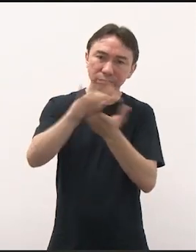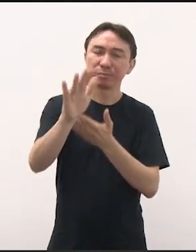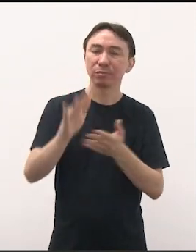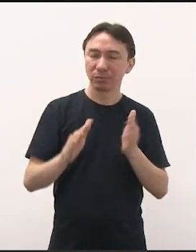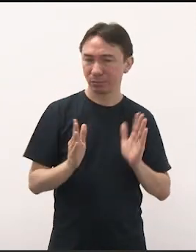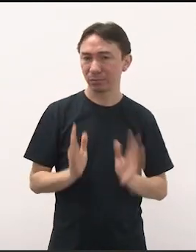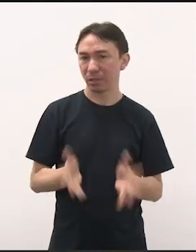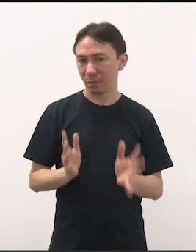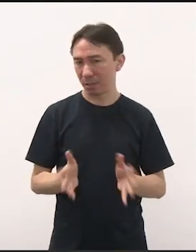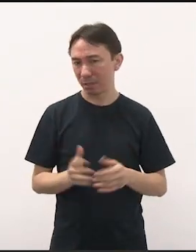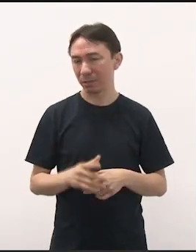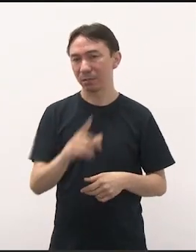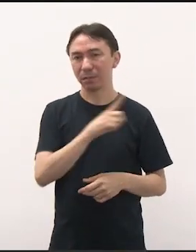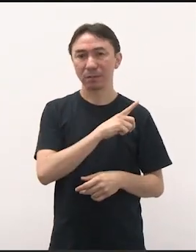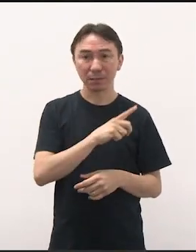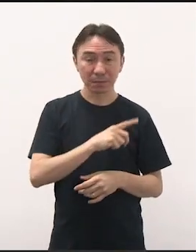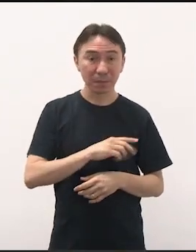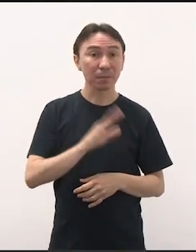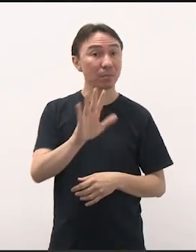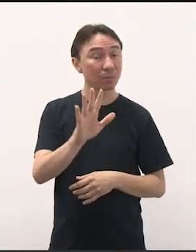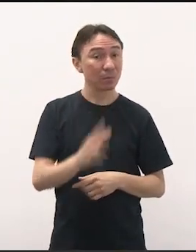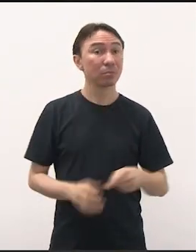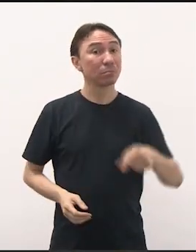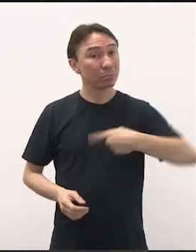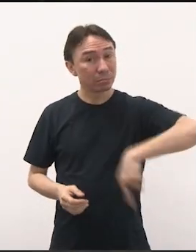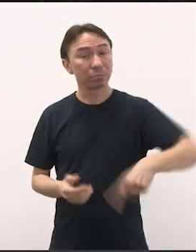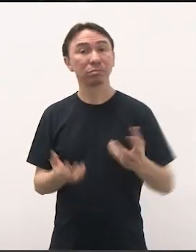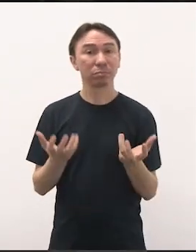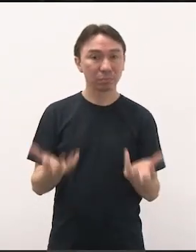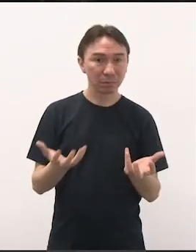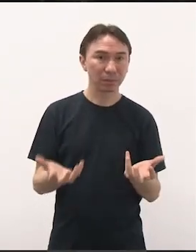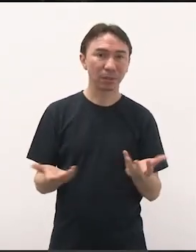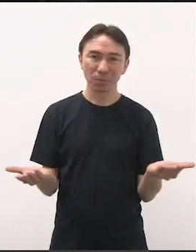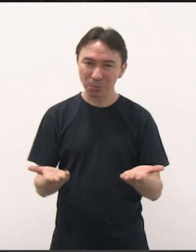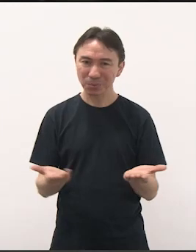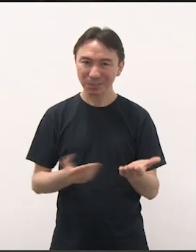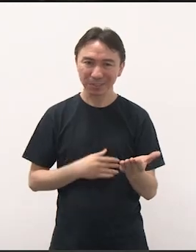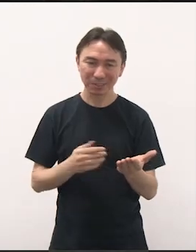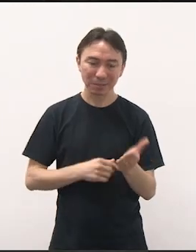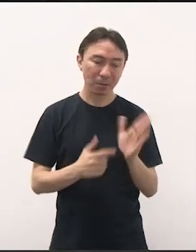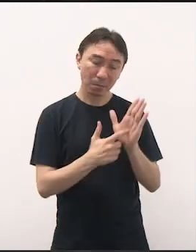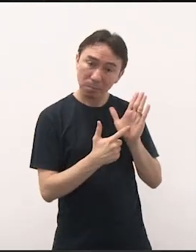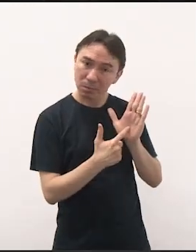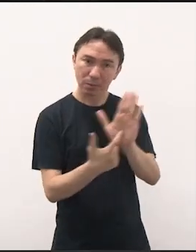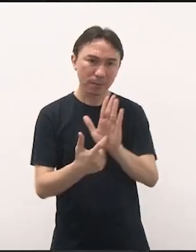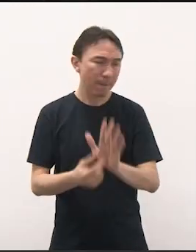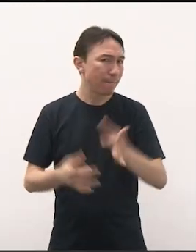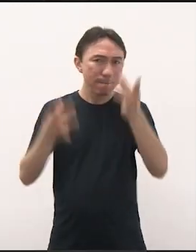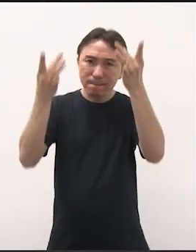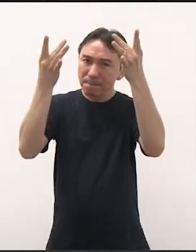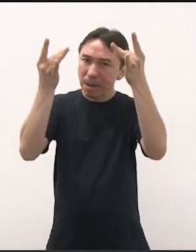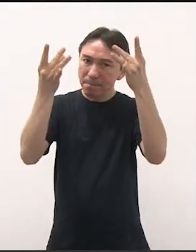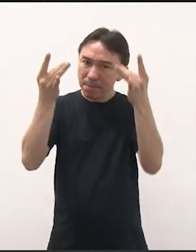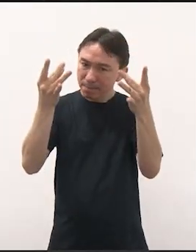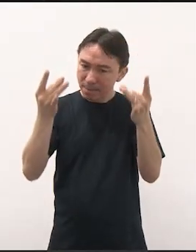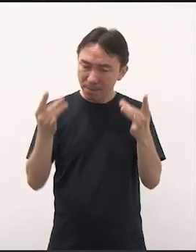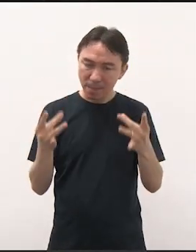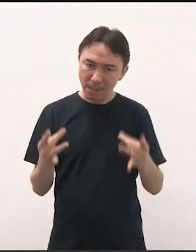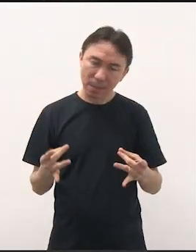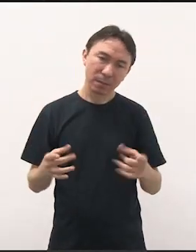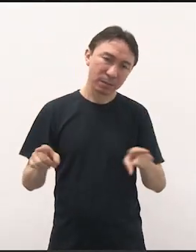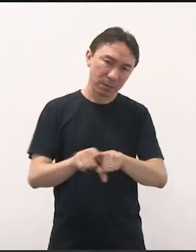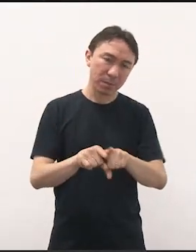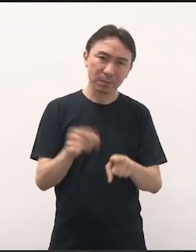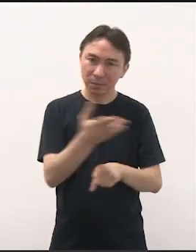gente possa apresentar um pouco mais detalhadamente hoje e também ficar aqui à disposição caso haja alguma dúvida para a